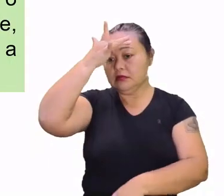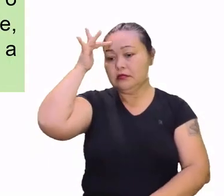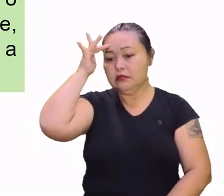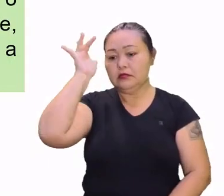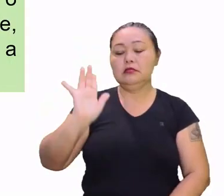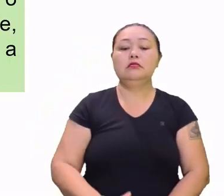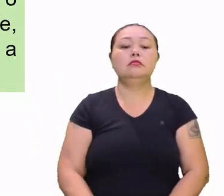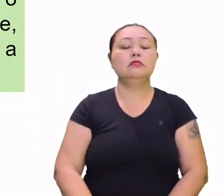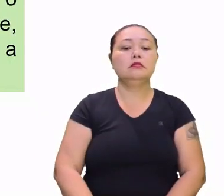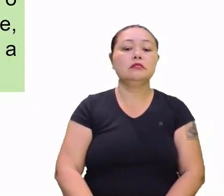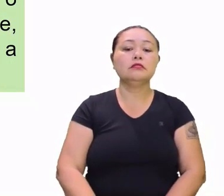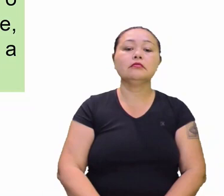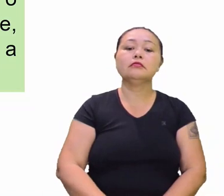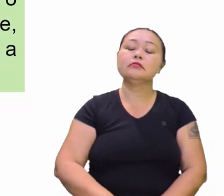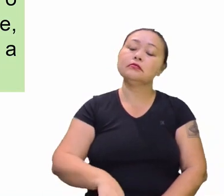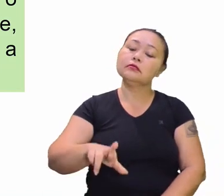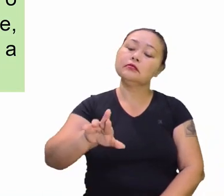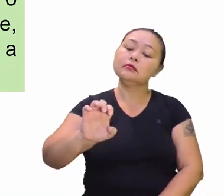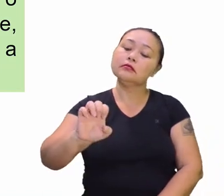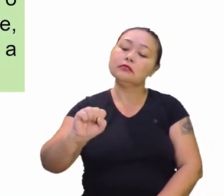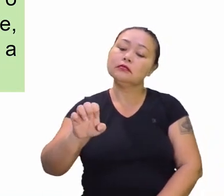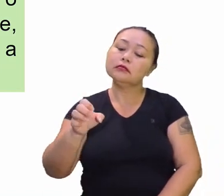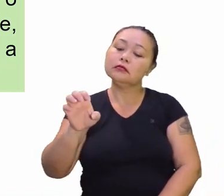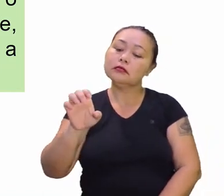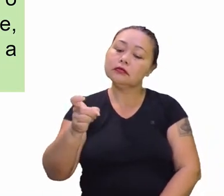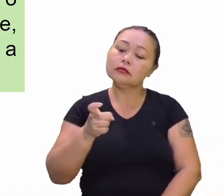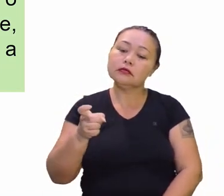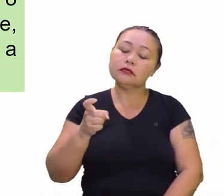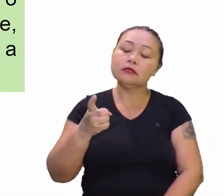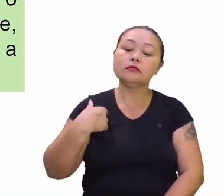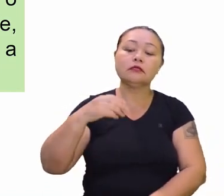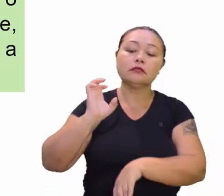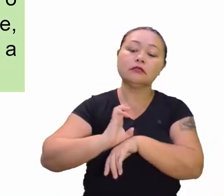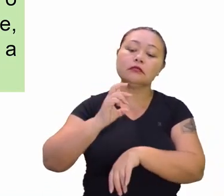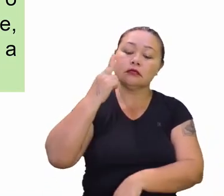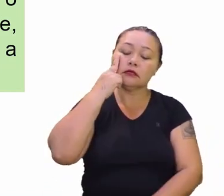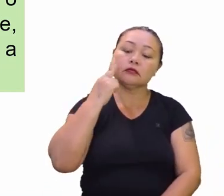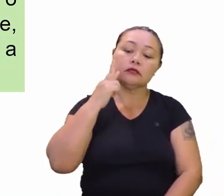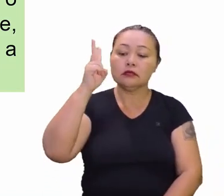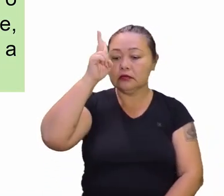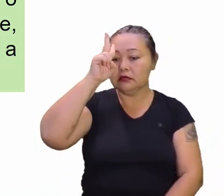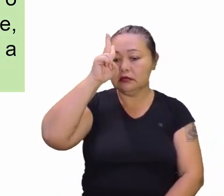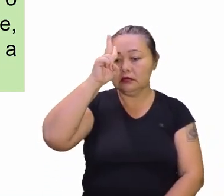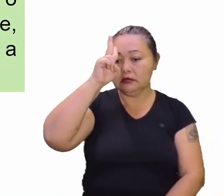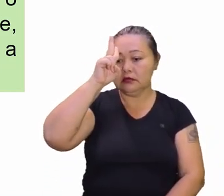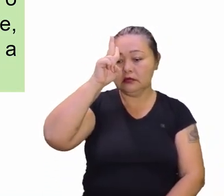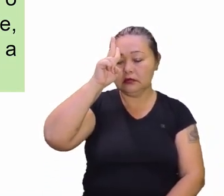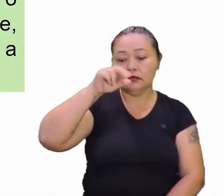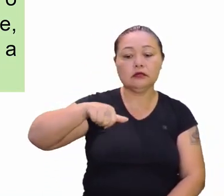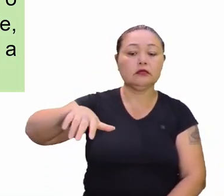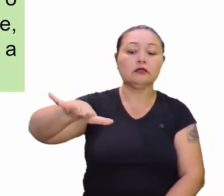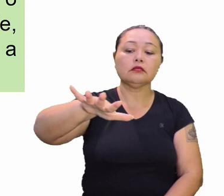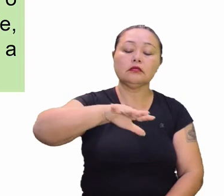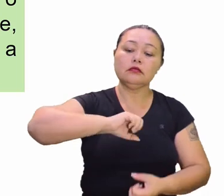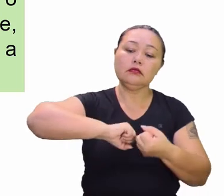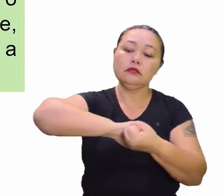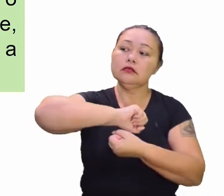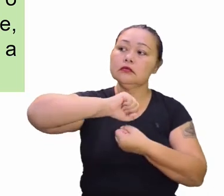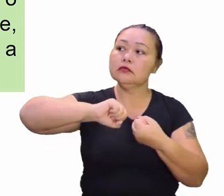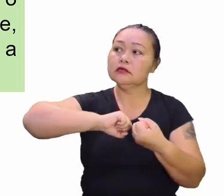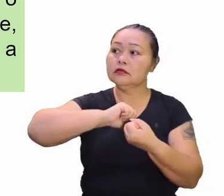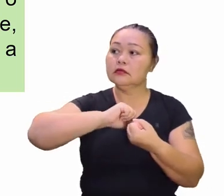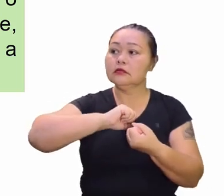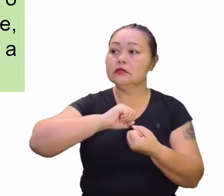diretor. Então, Resex, quando a gente fala de Resex no estado de Rondônia, só lembrando que são áreas de uso